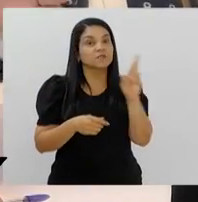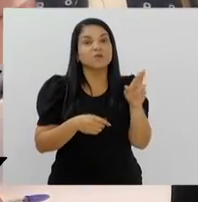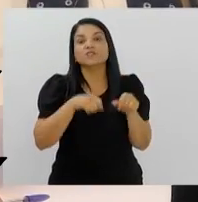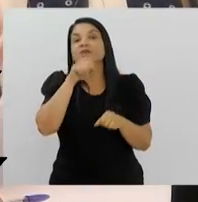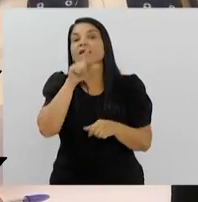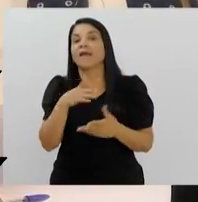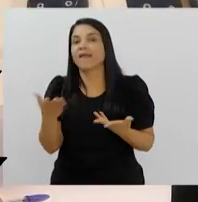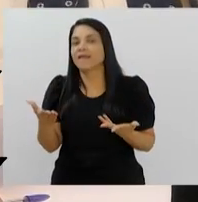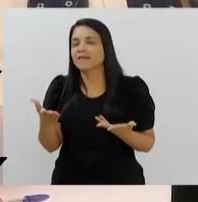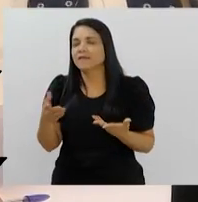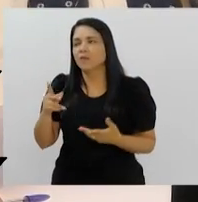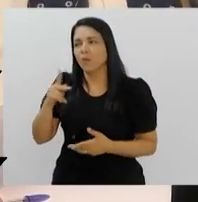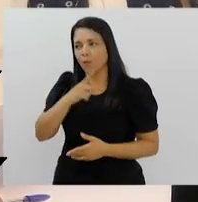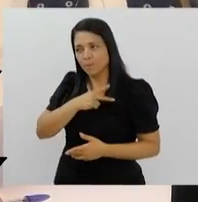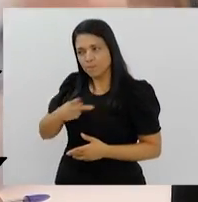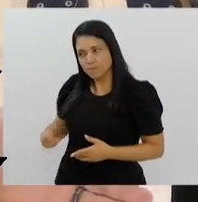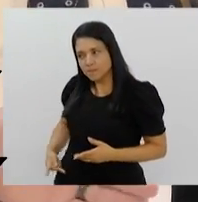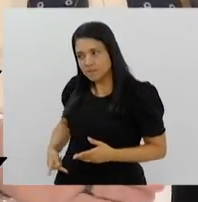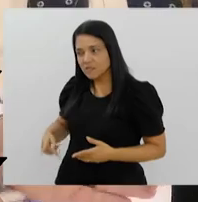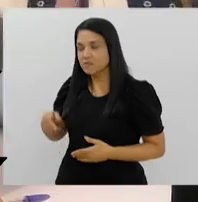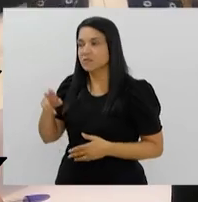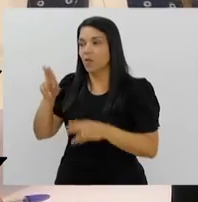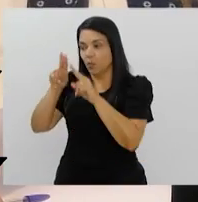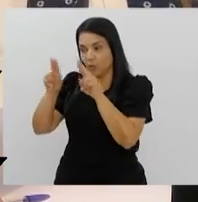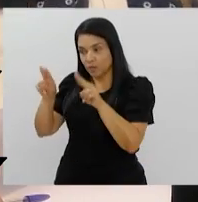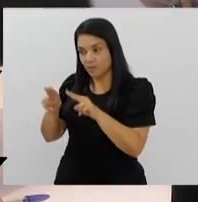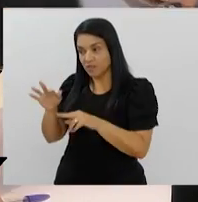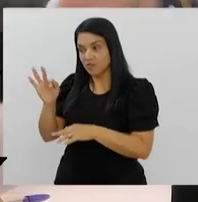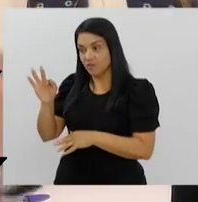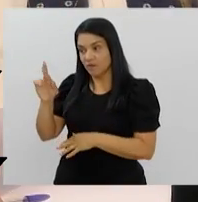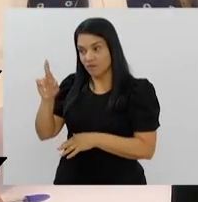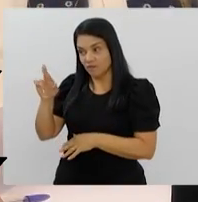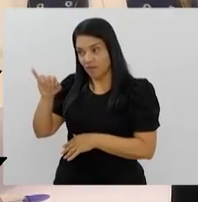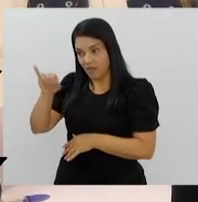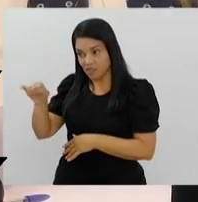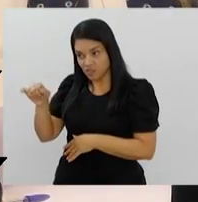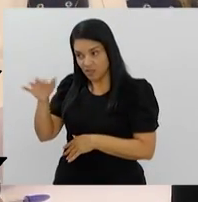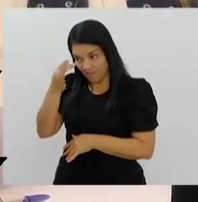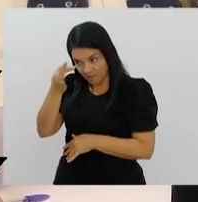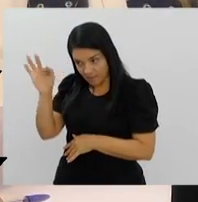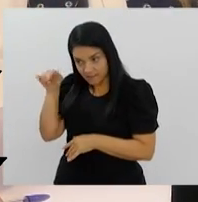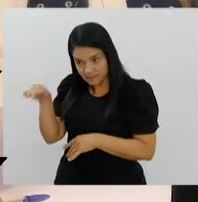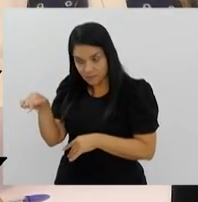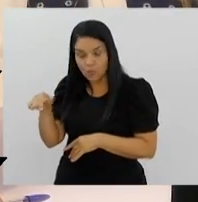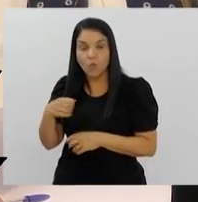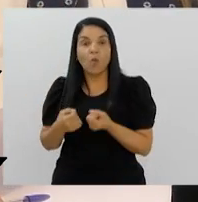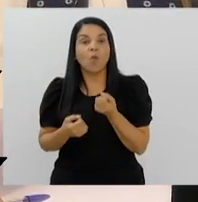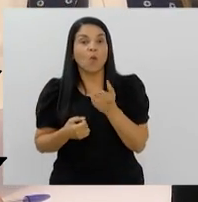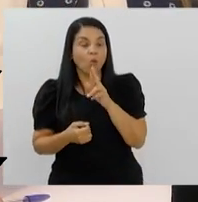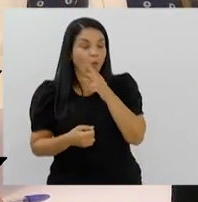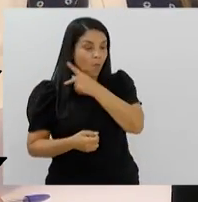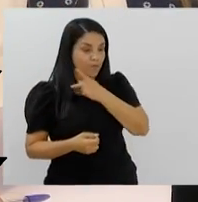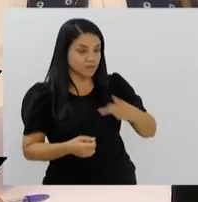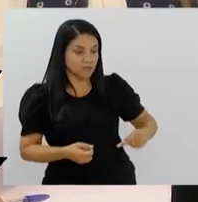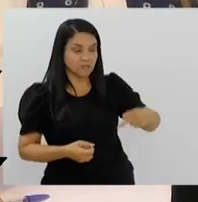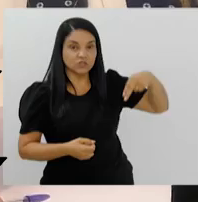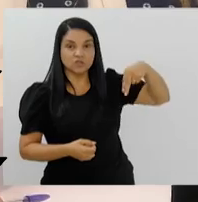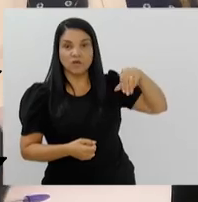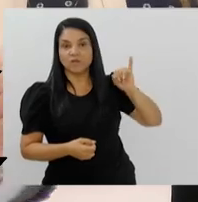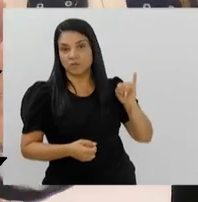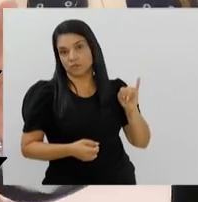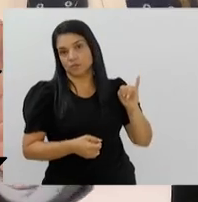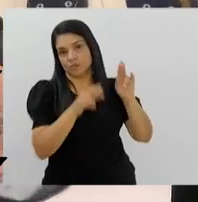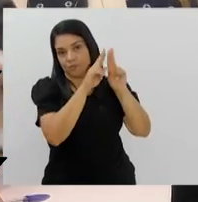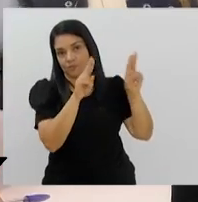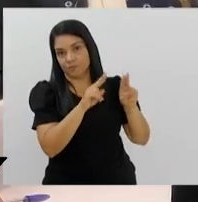é o presidente da Unimed ferge que é Federação ou é é o presidente da Unimed Nova Iguaçu se eu tiver falando